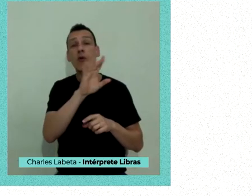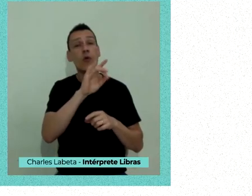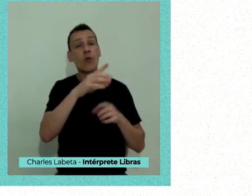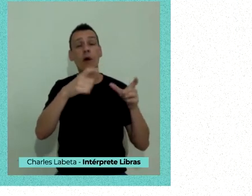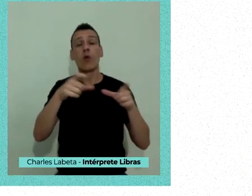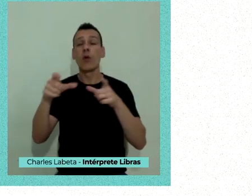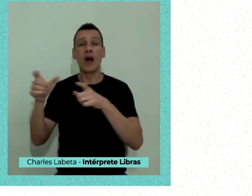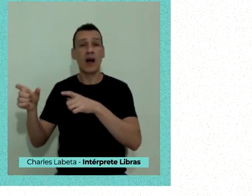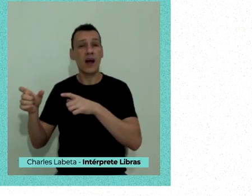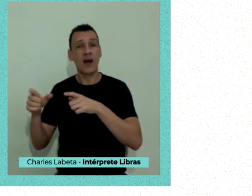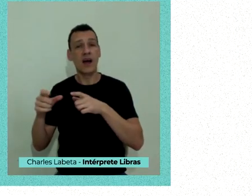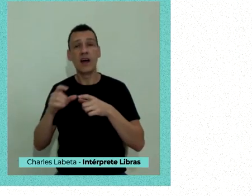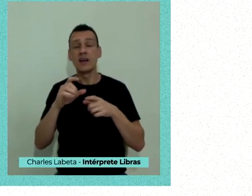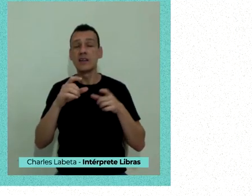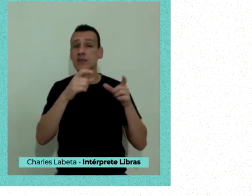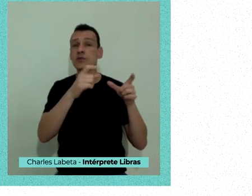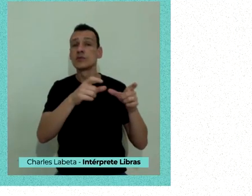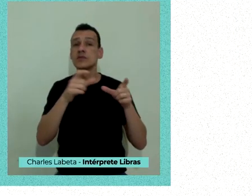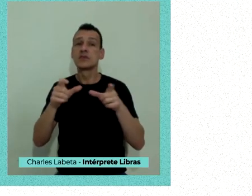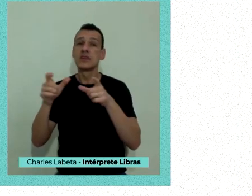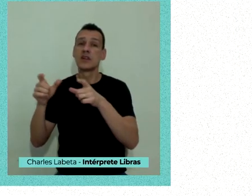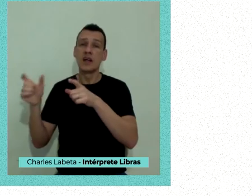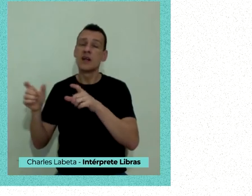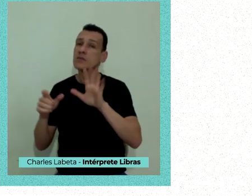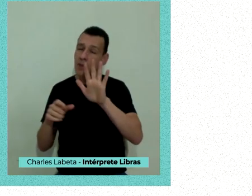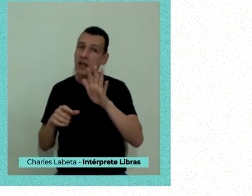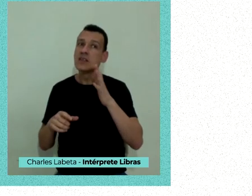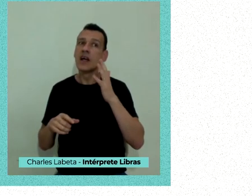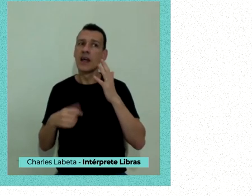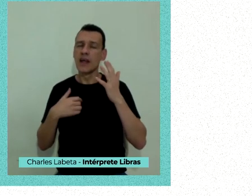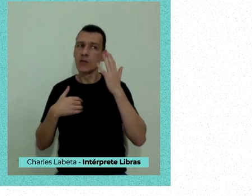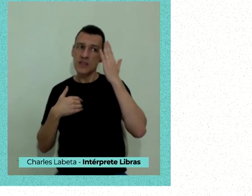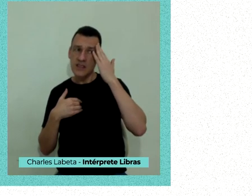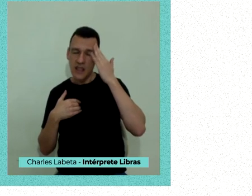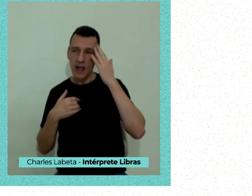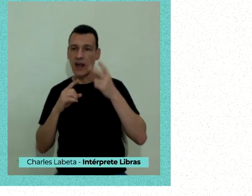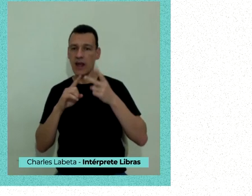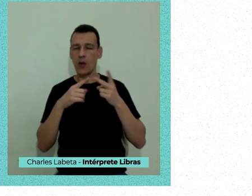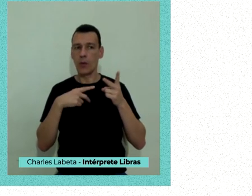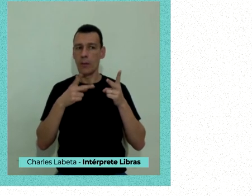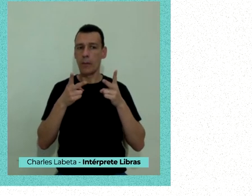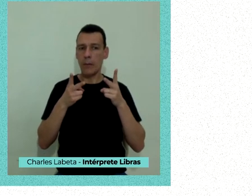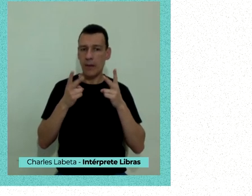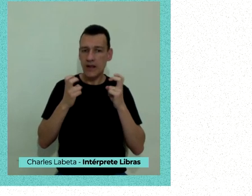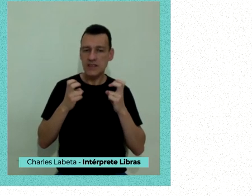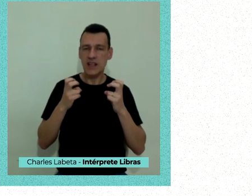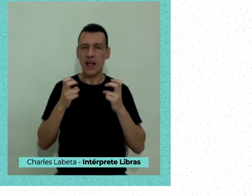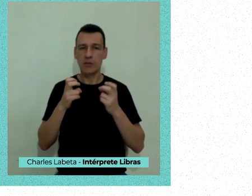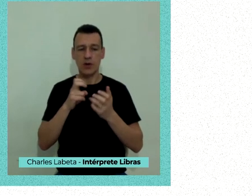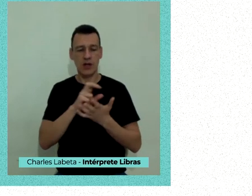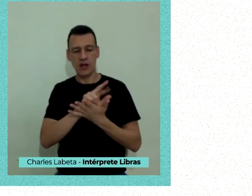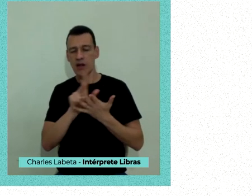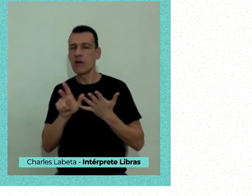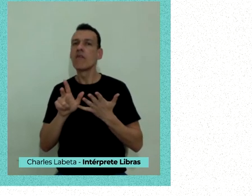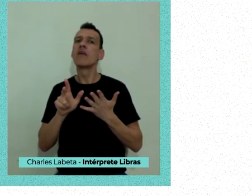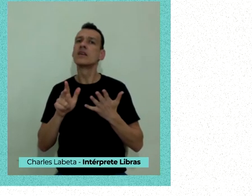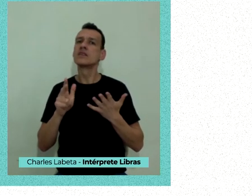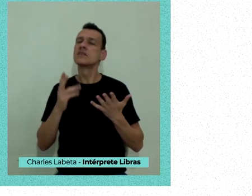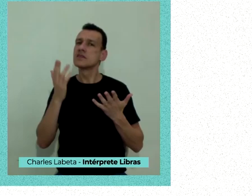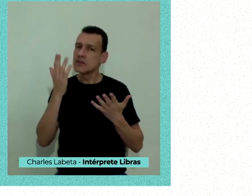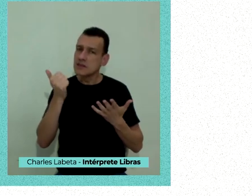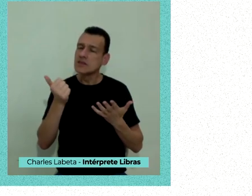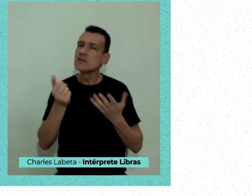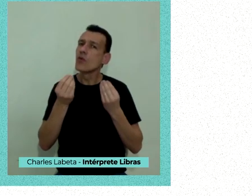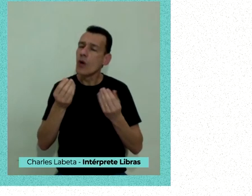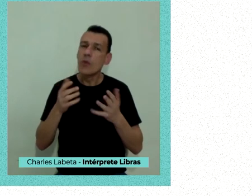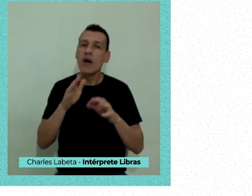contribui daquilo que é, daquilo que sabe, daquilo que percebe do mundo, né? As crianças já têm essa consciência social, né?